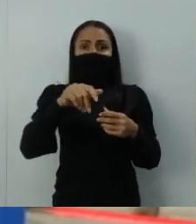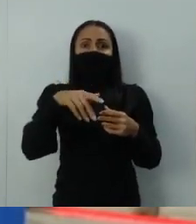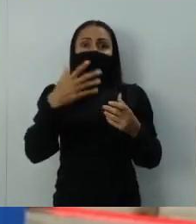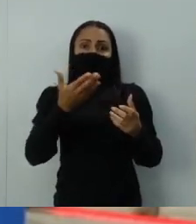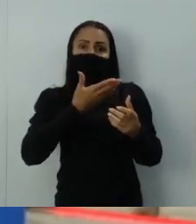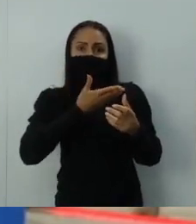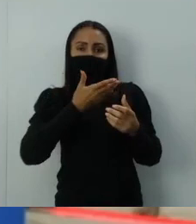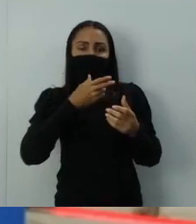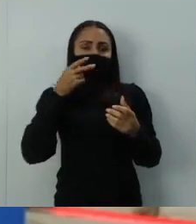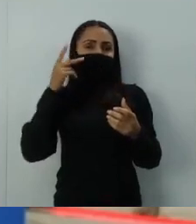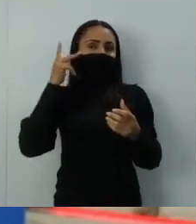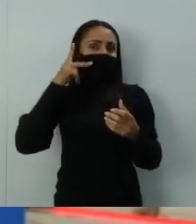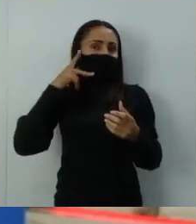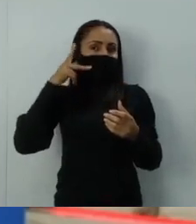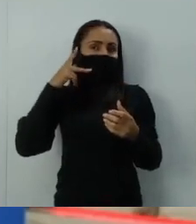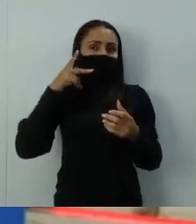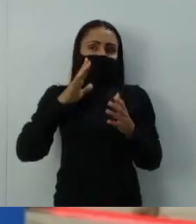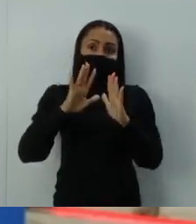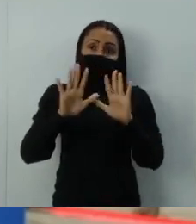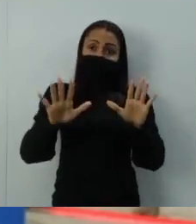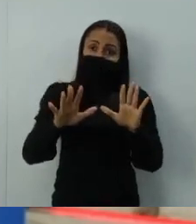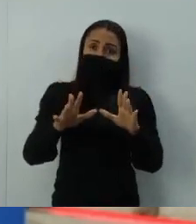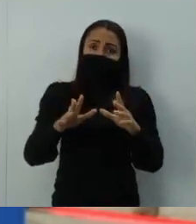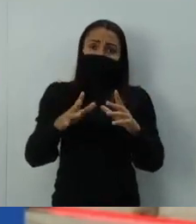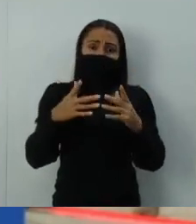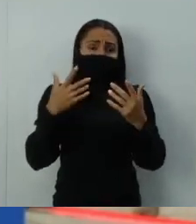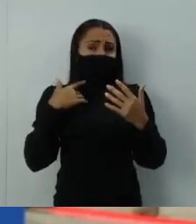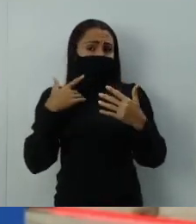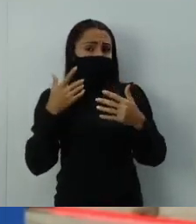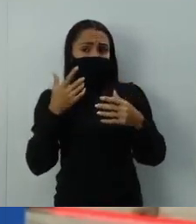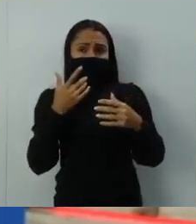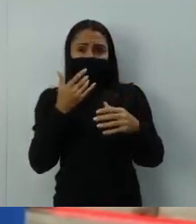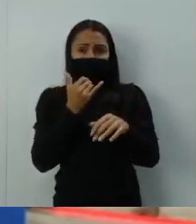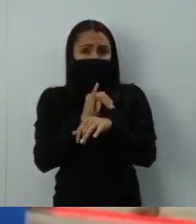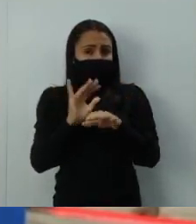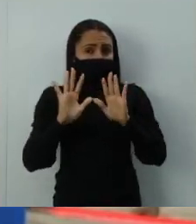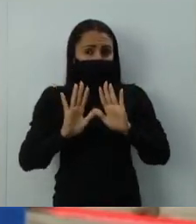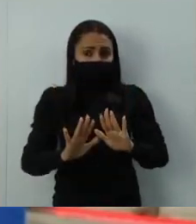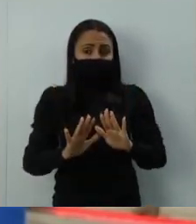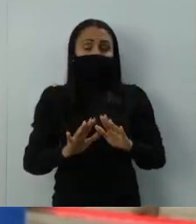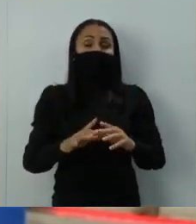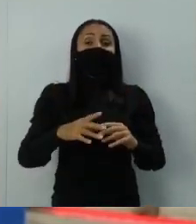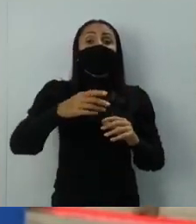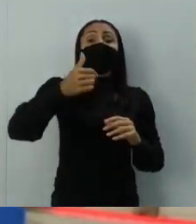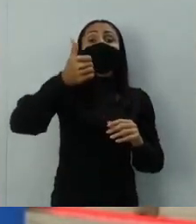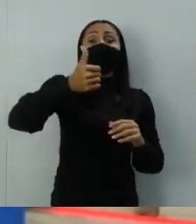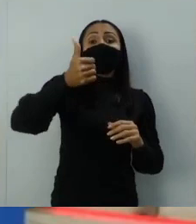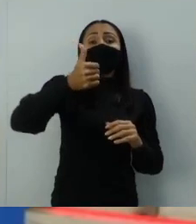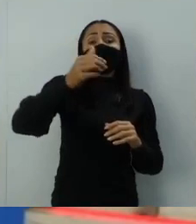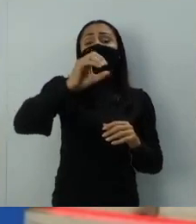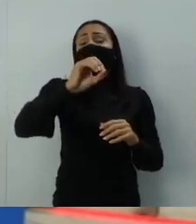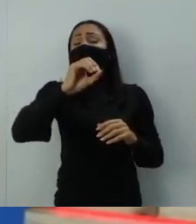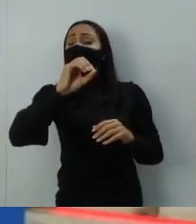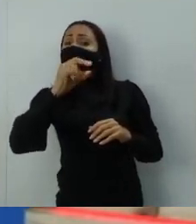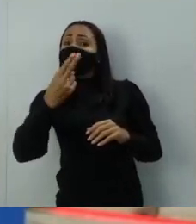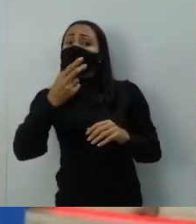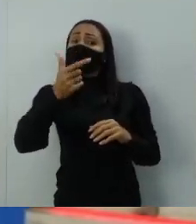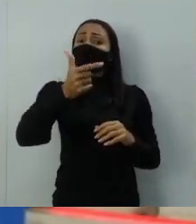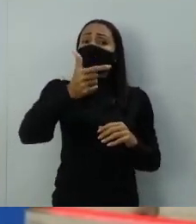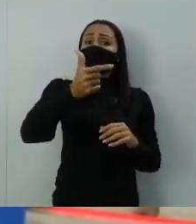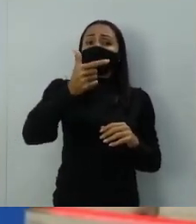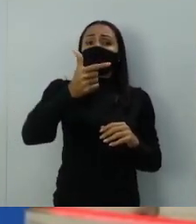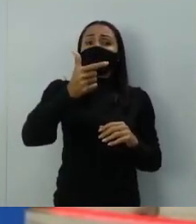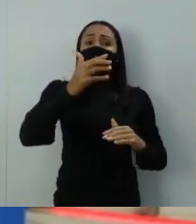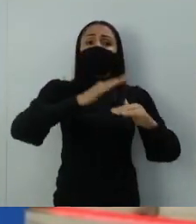Espírito não me engana e a verdade não me mente, a ideologia foi a primeira ou segunda palavra mais utilizada pelas